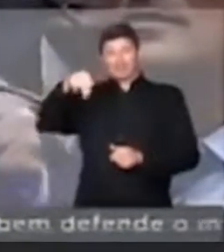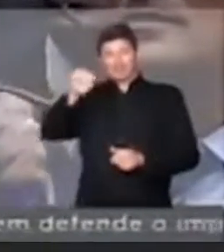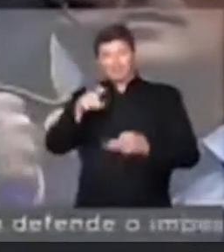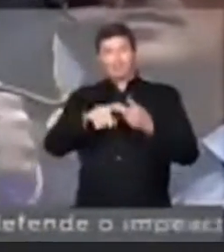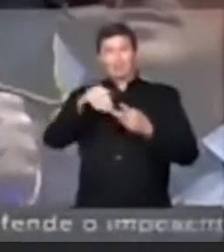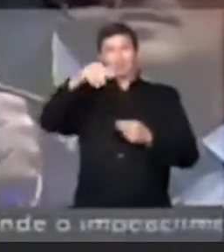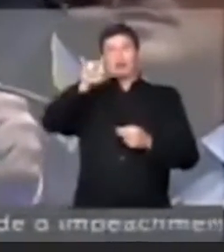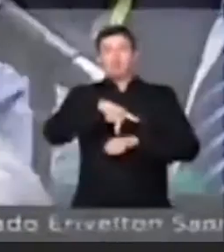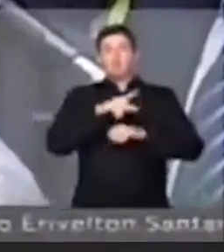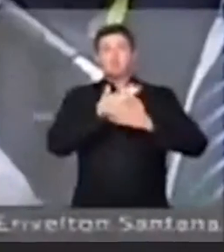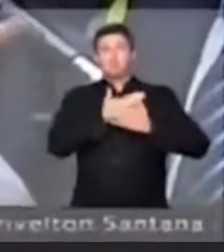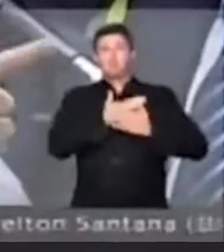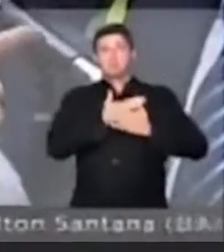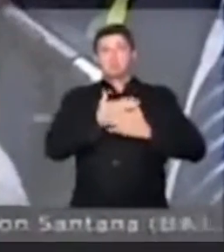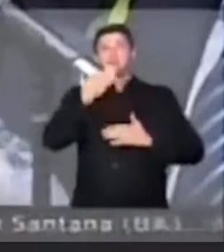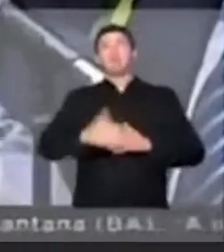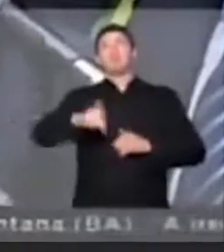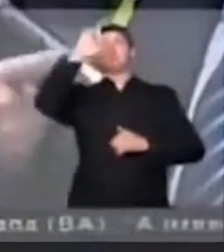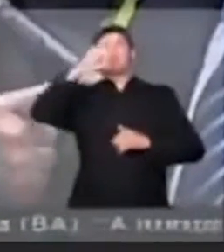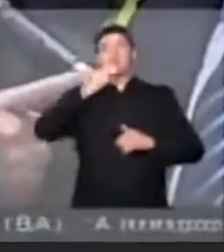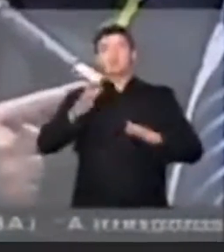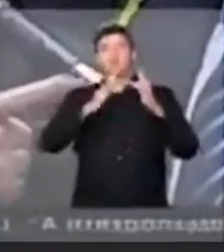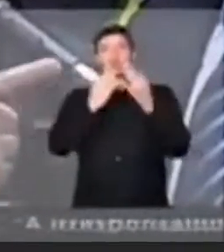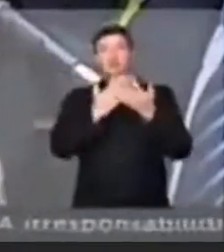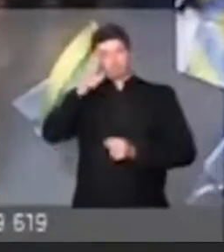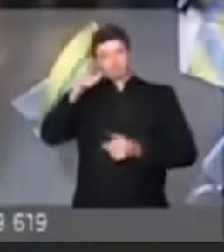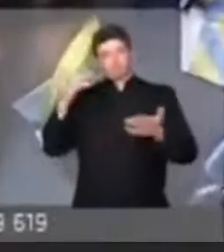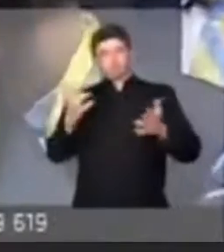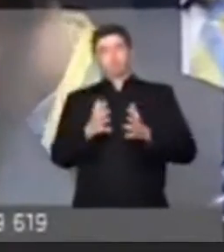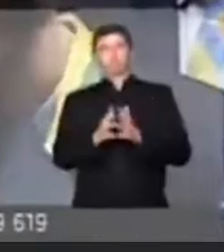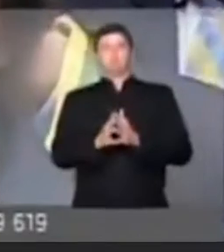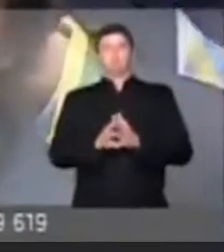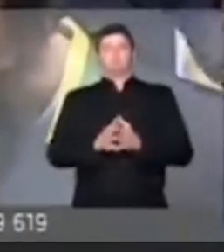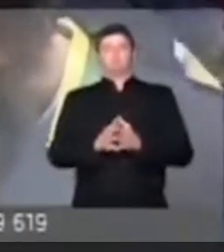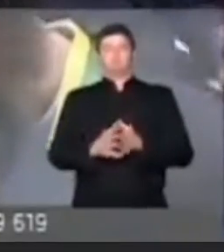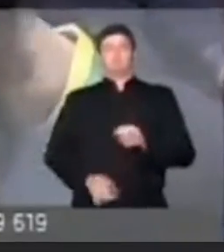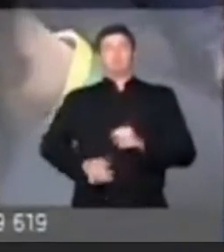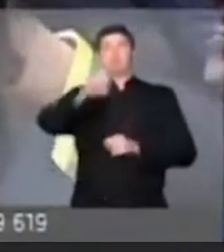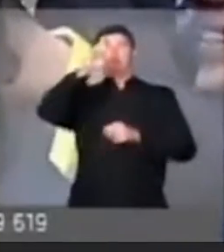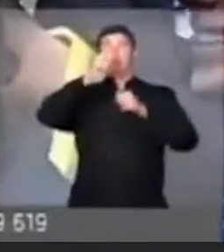Daiane, Matheus e Adriane. Por Deus, por minha família.